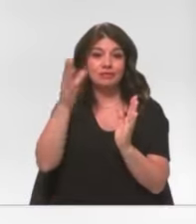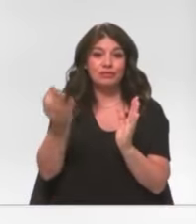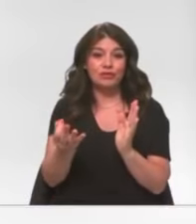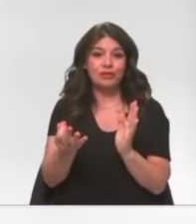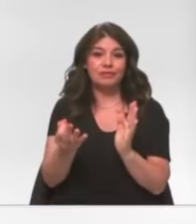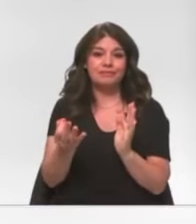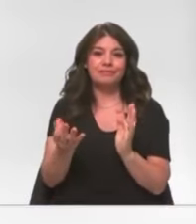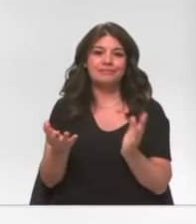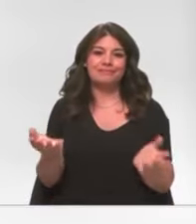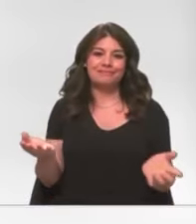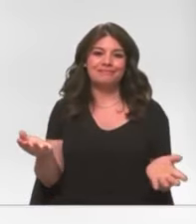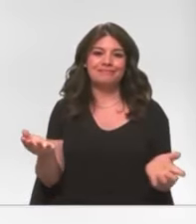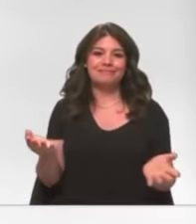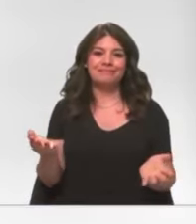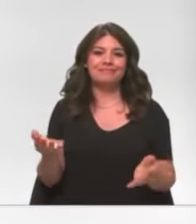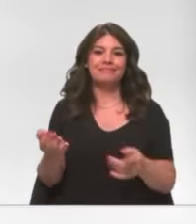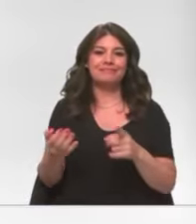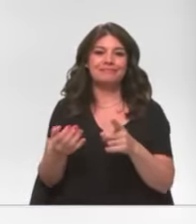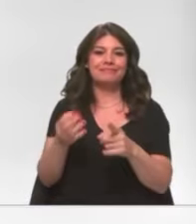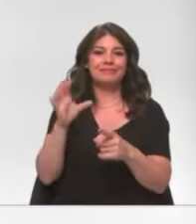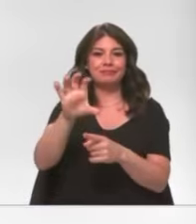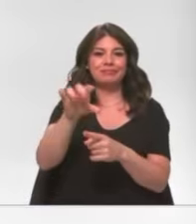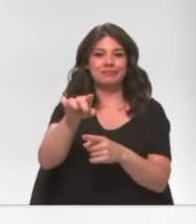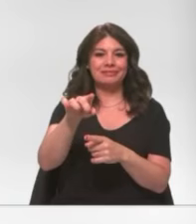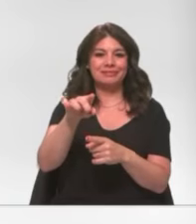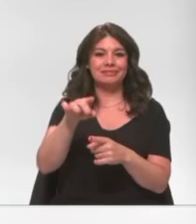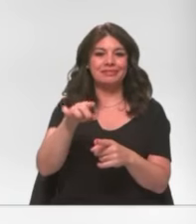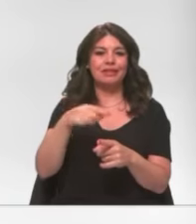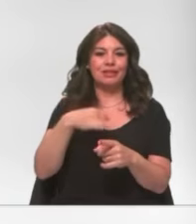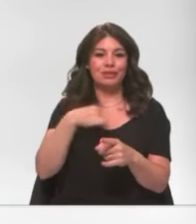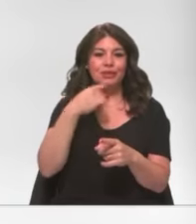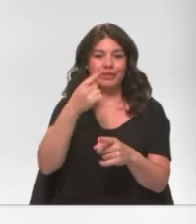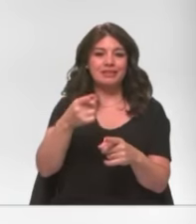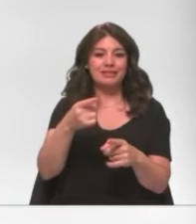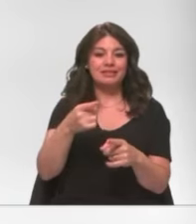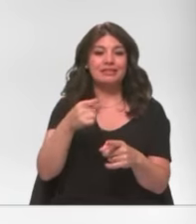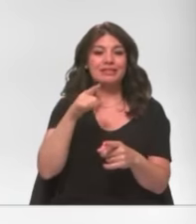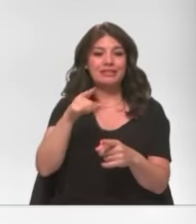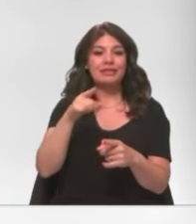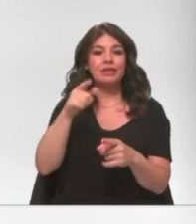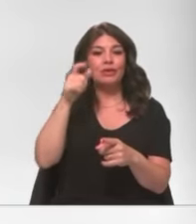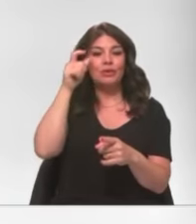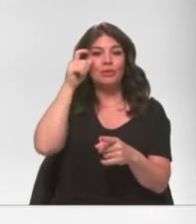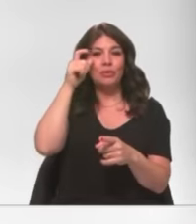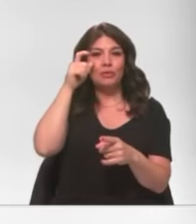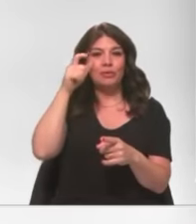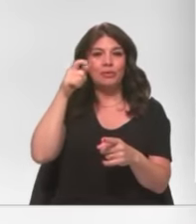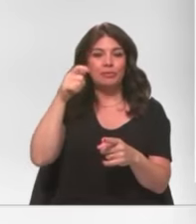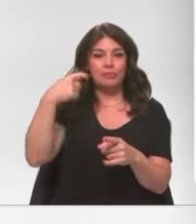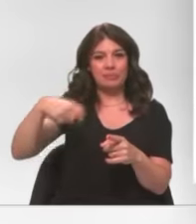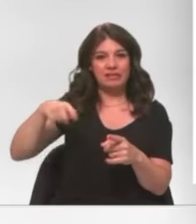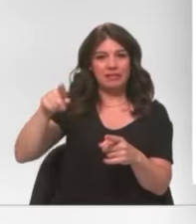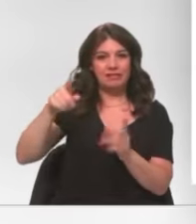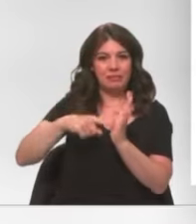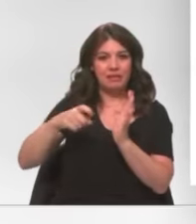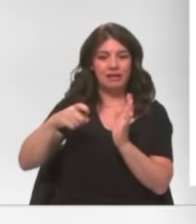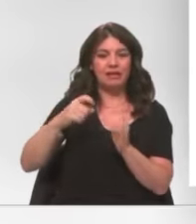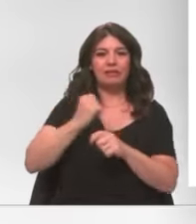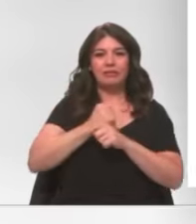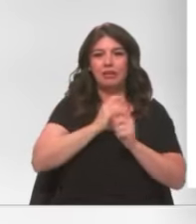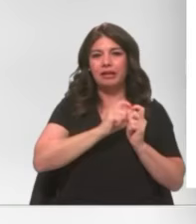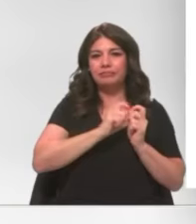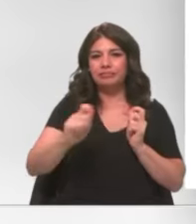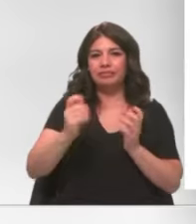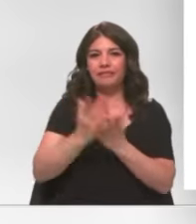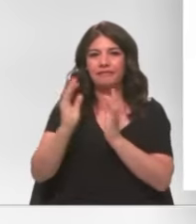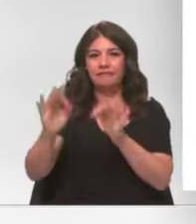e lá está ali aquela imagem, que eu tinha dito que o Joe Biden não ia completar o mandato, uhum, devido a uma razão de